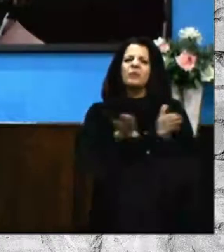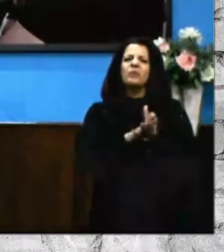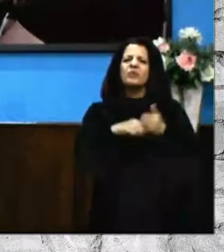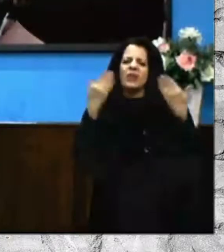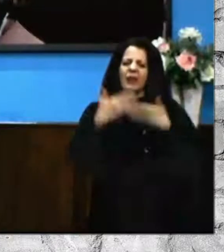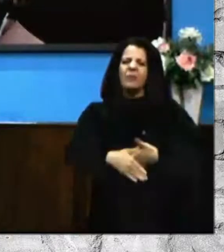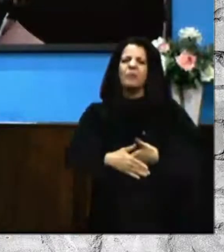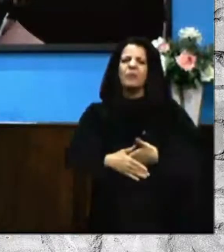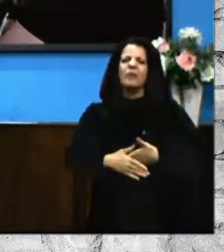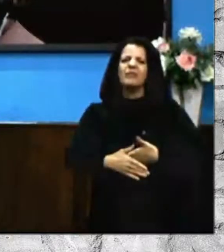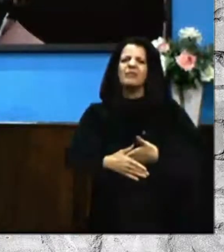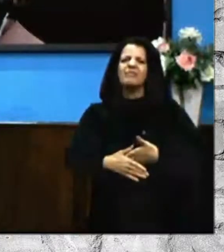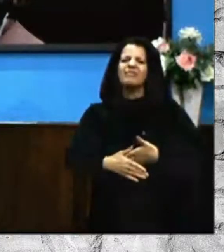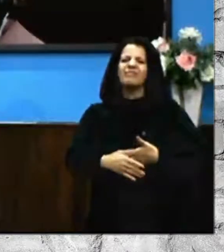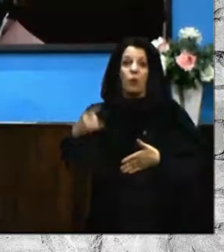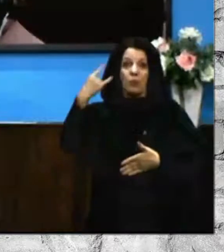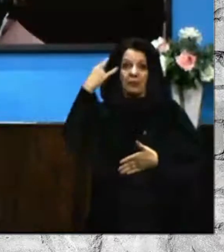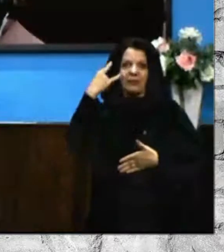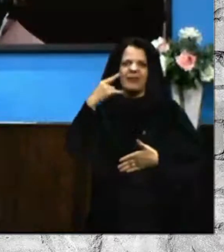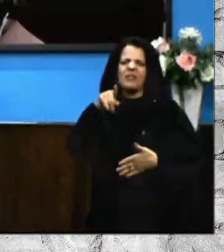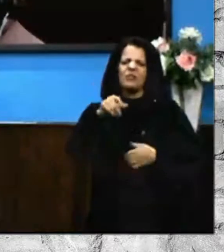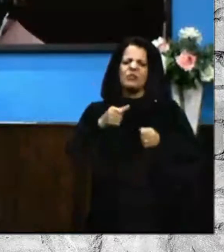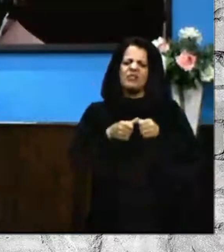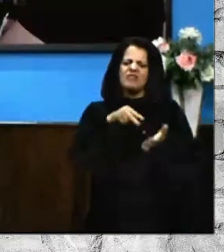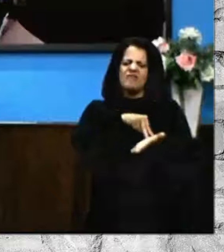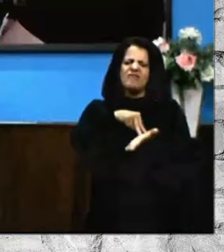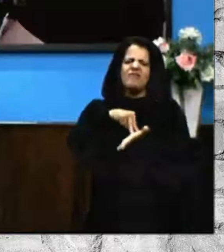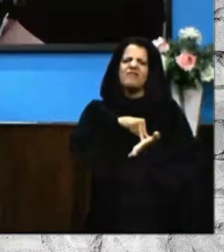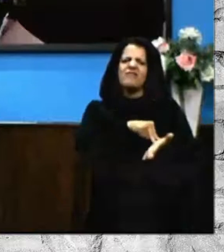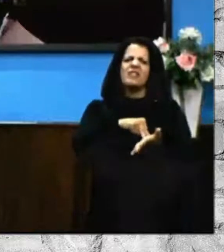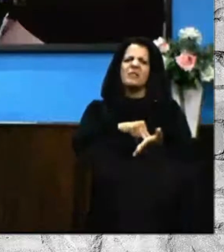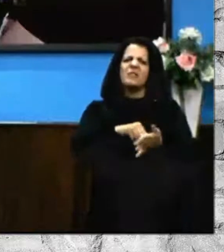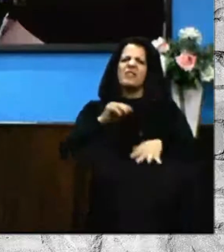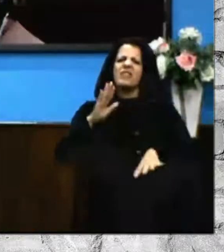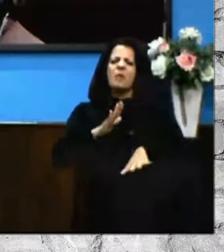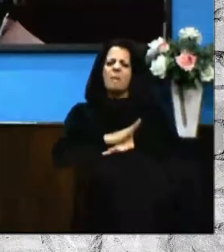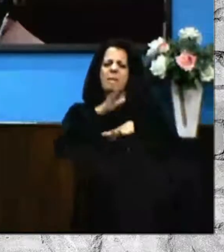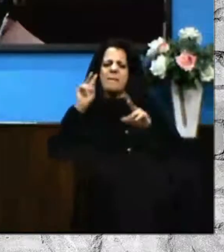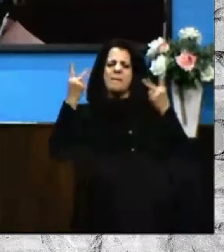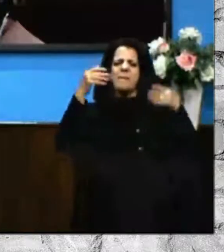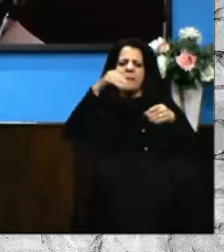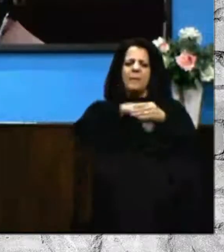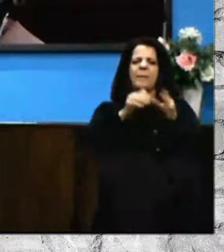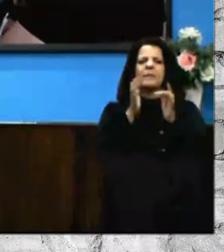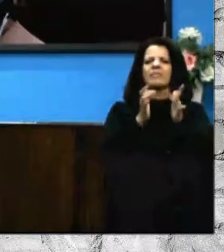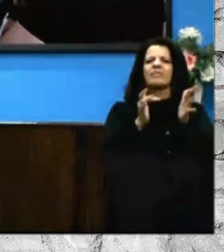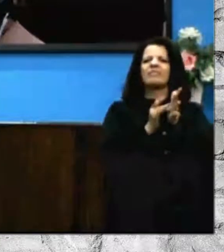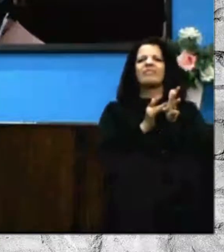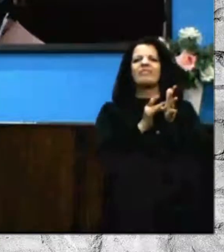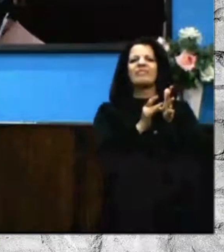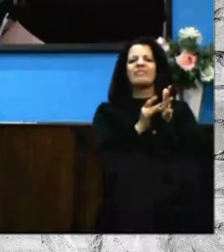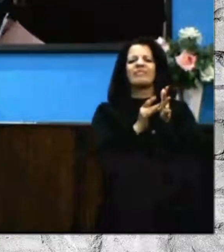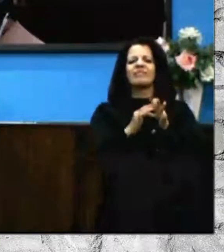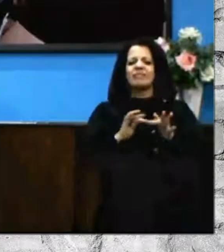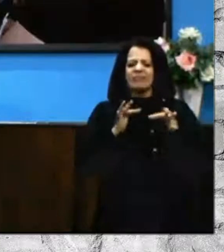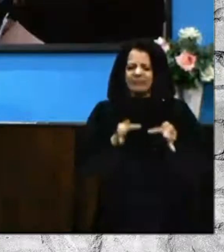ou a tentação, alicerçado nela, você possa ser mais que vencedor através de Cristo Jesus. Deixe-me